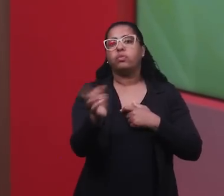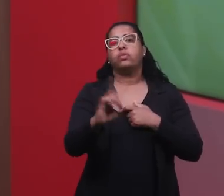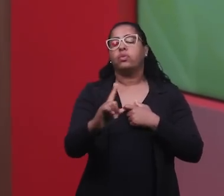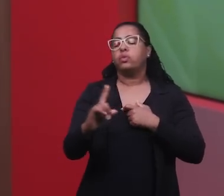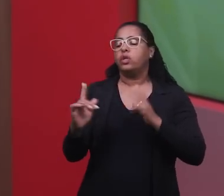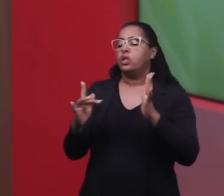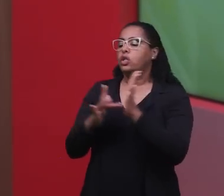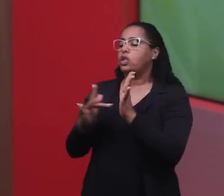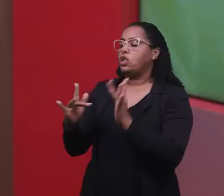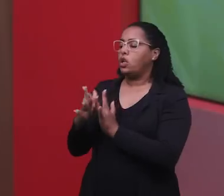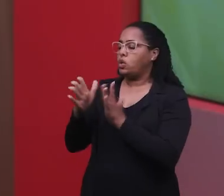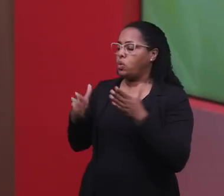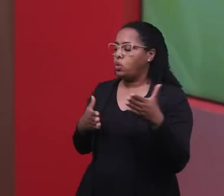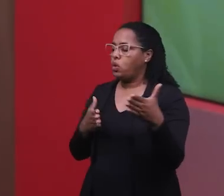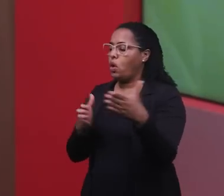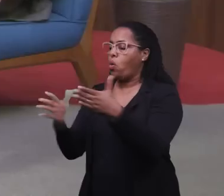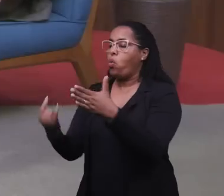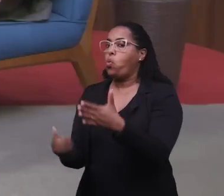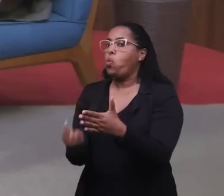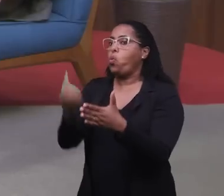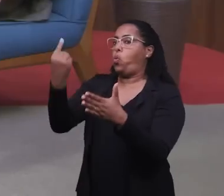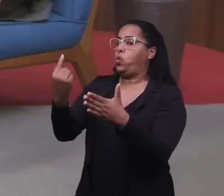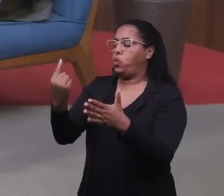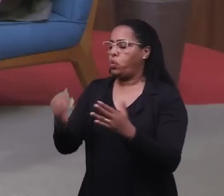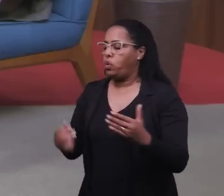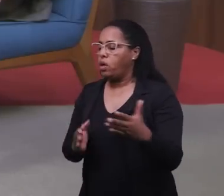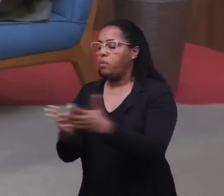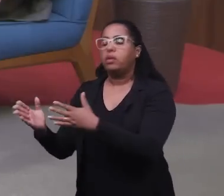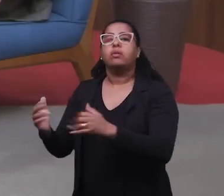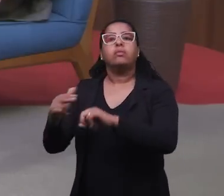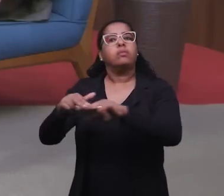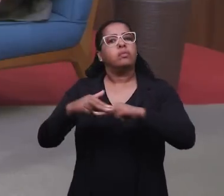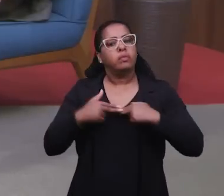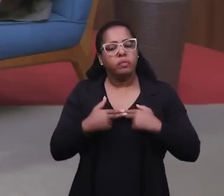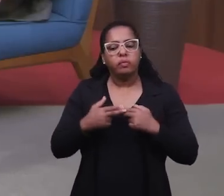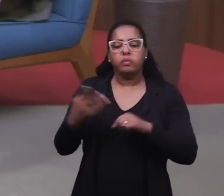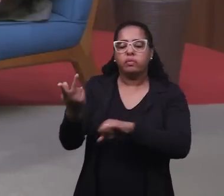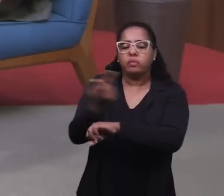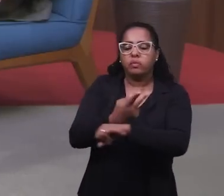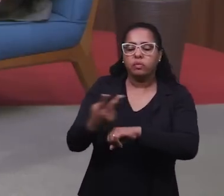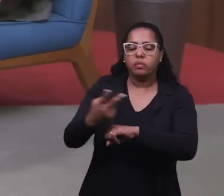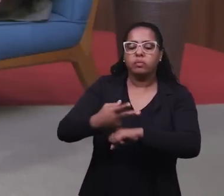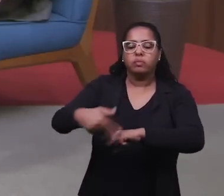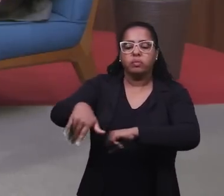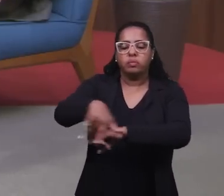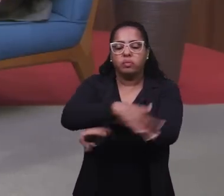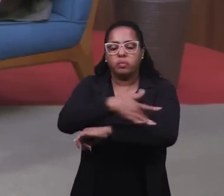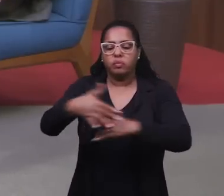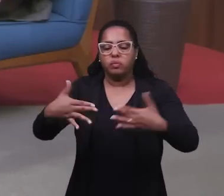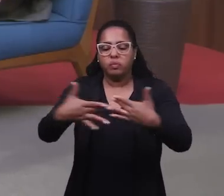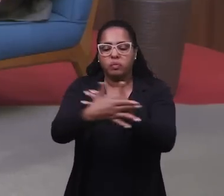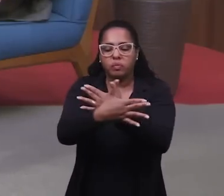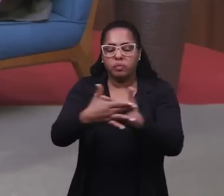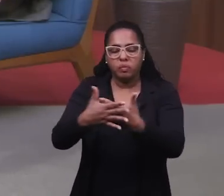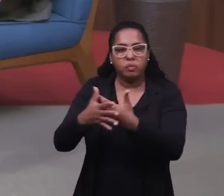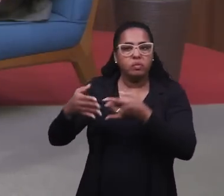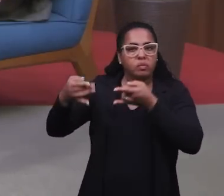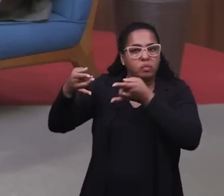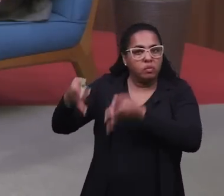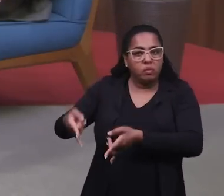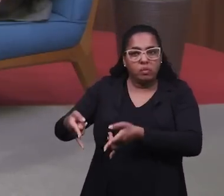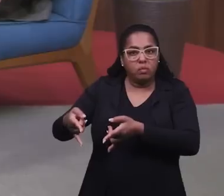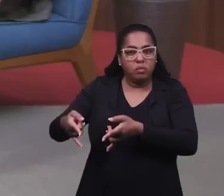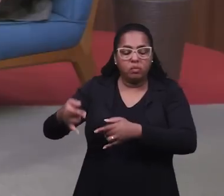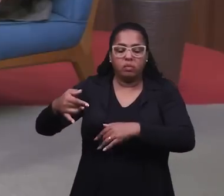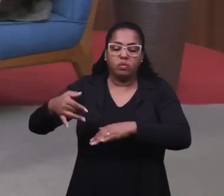complementar, ele é o caminho. É por isso que procurou nas cidades, na organização, nas